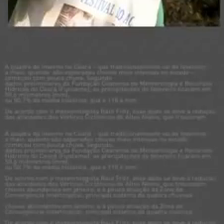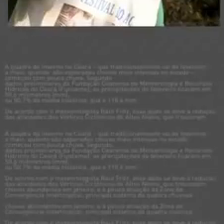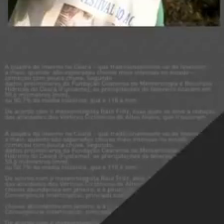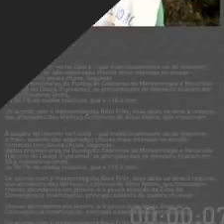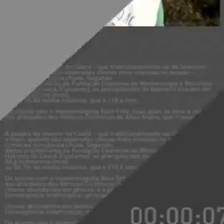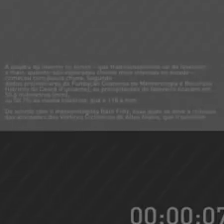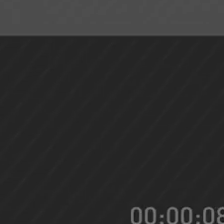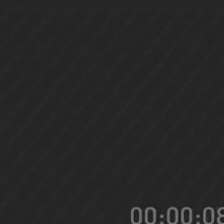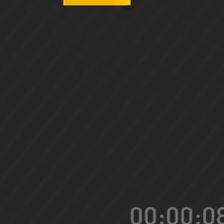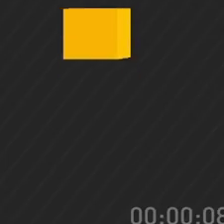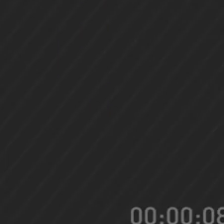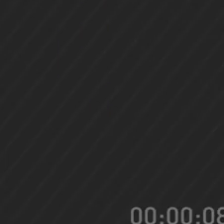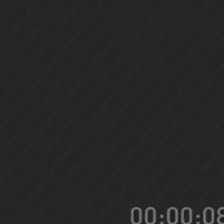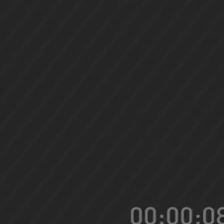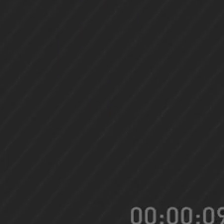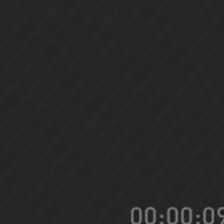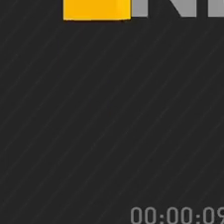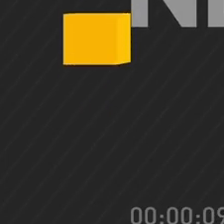ae